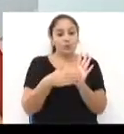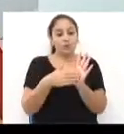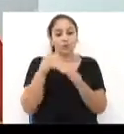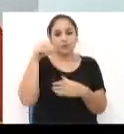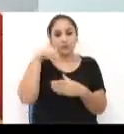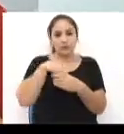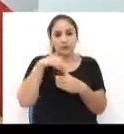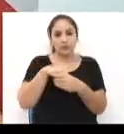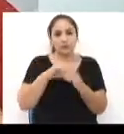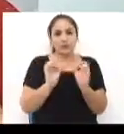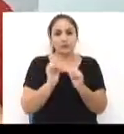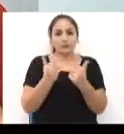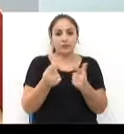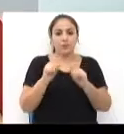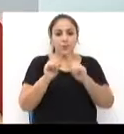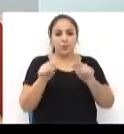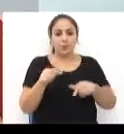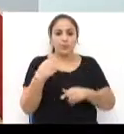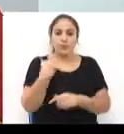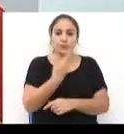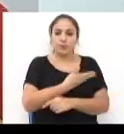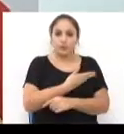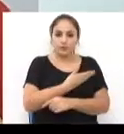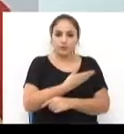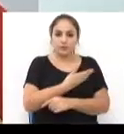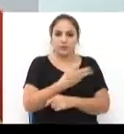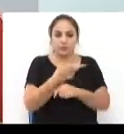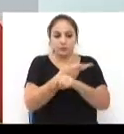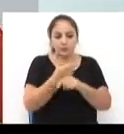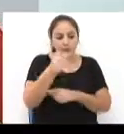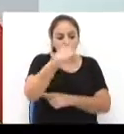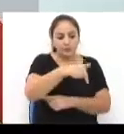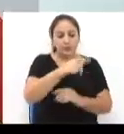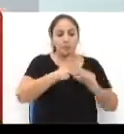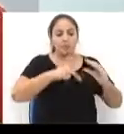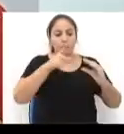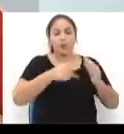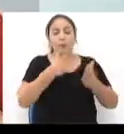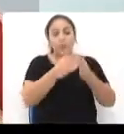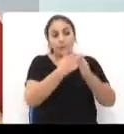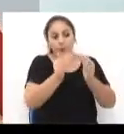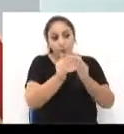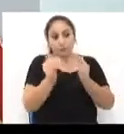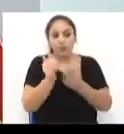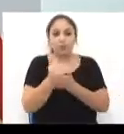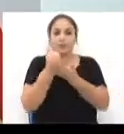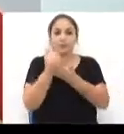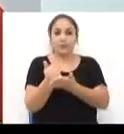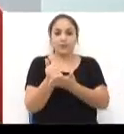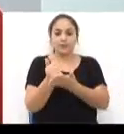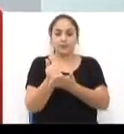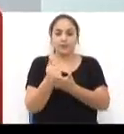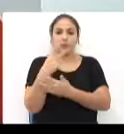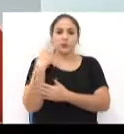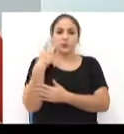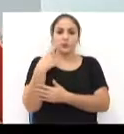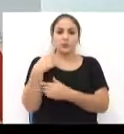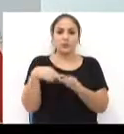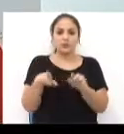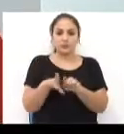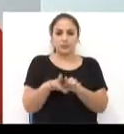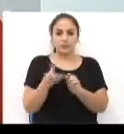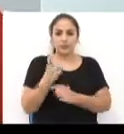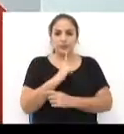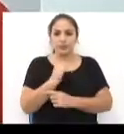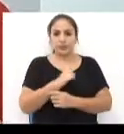e dentro desse ato público procuramos vir à Casa Legislativa, pedir apoio dos legisladores que